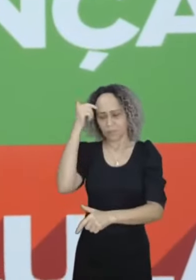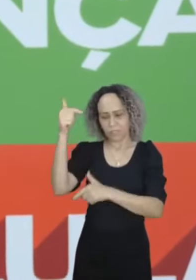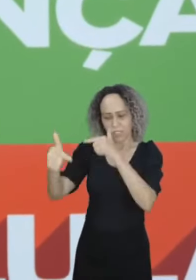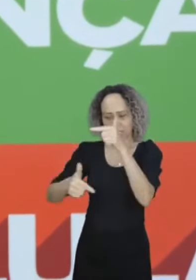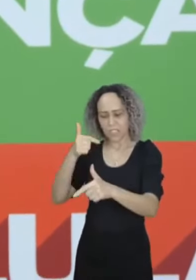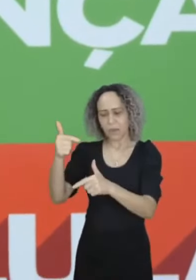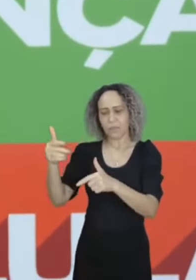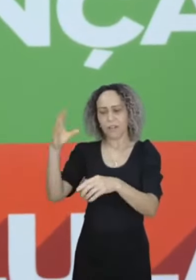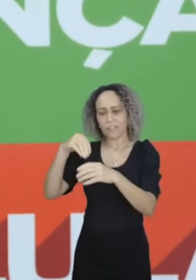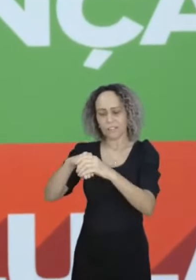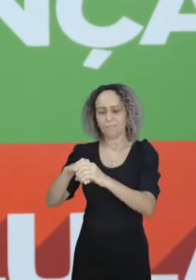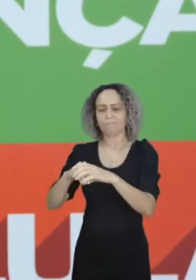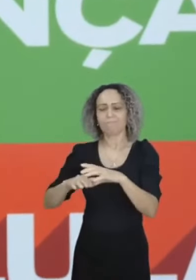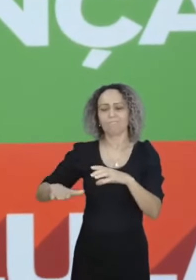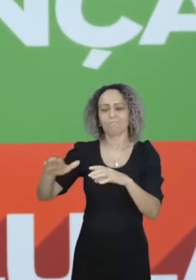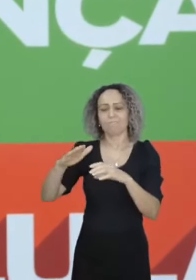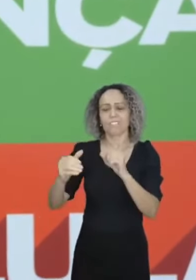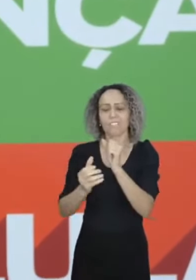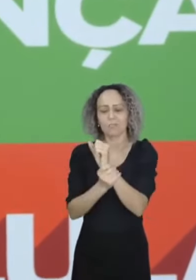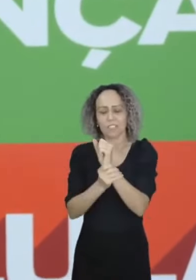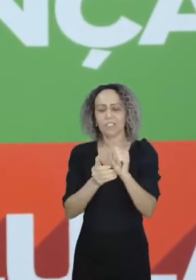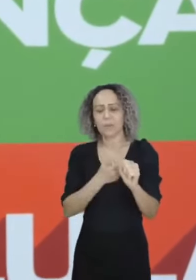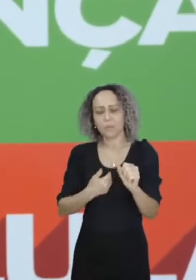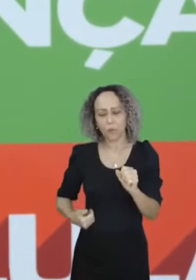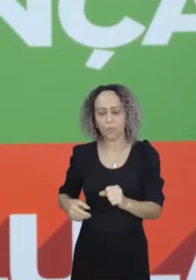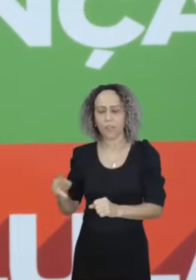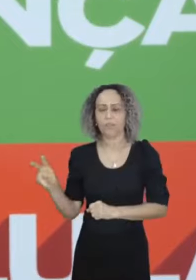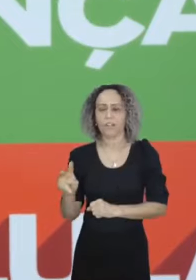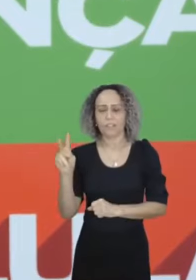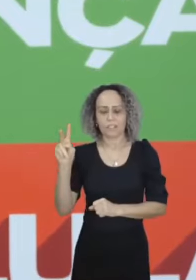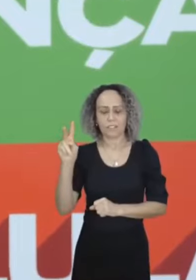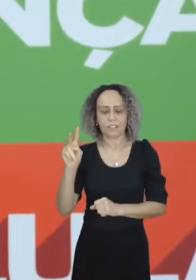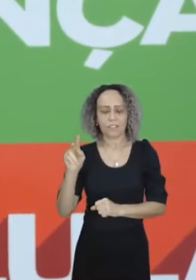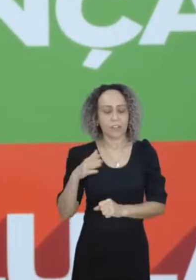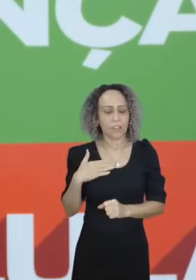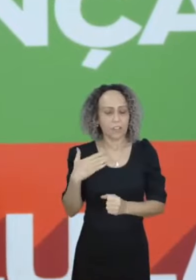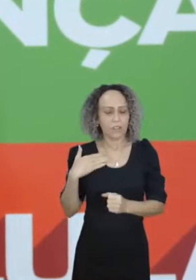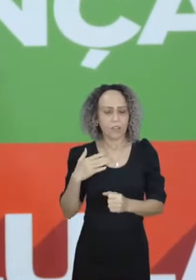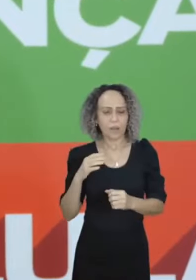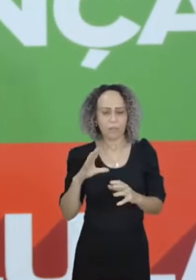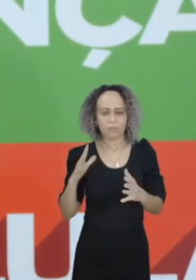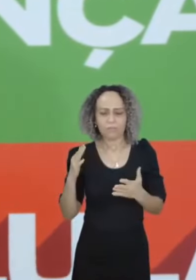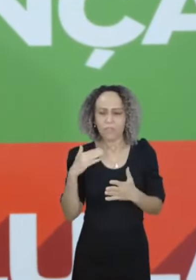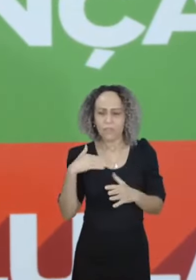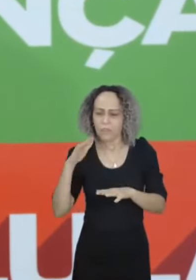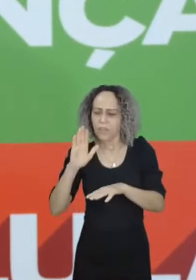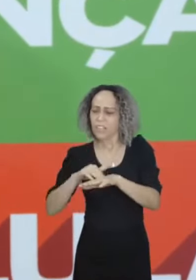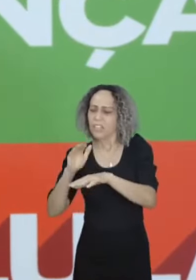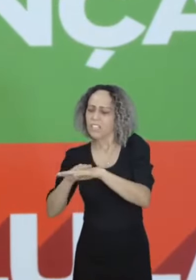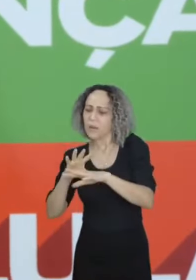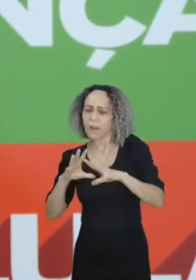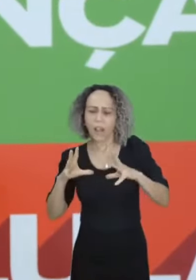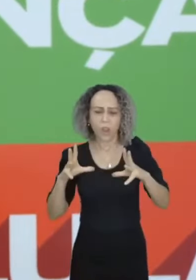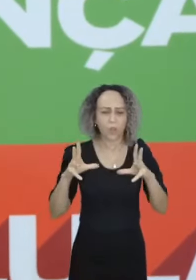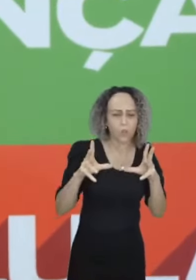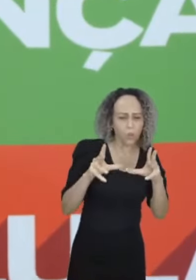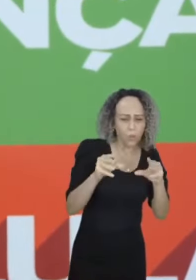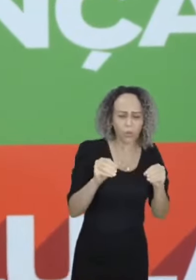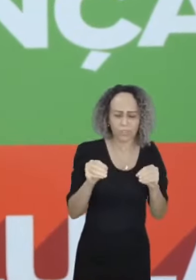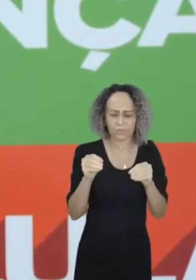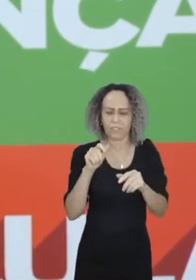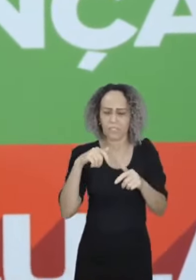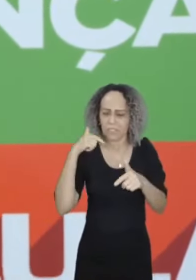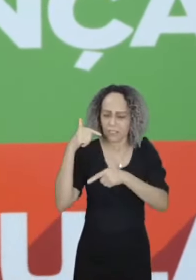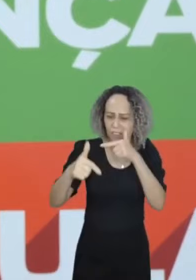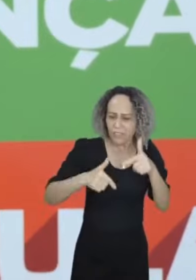em se tratando de juntar todo mundo, trabalhar juntos, né? Porque nós temos problema de inteligência, não pode ter 30